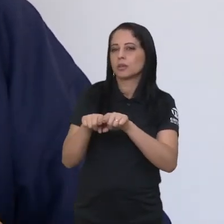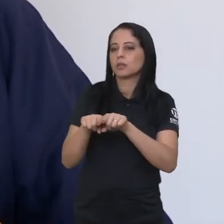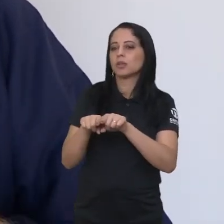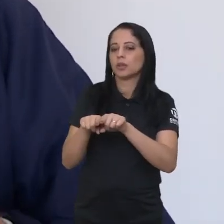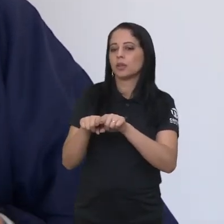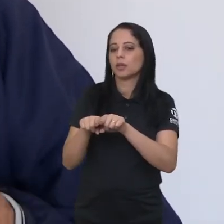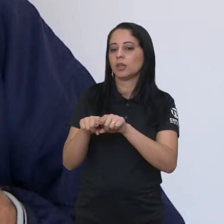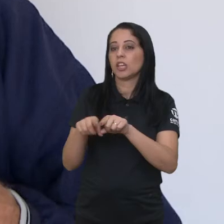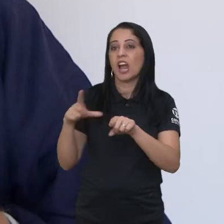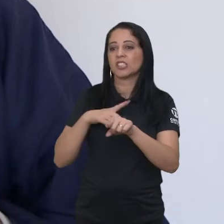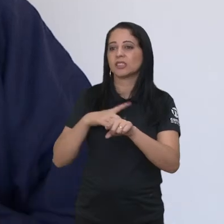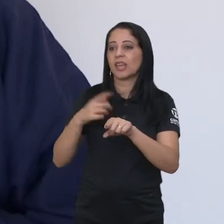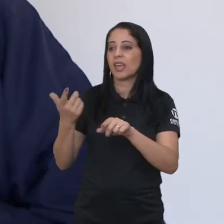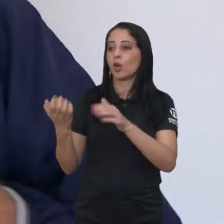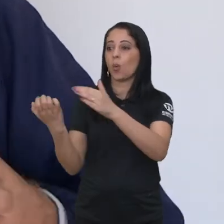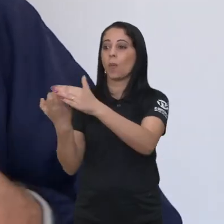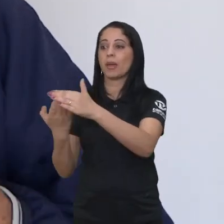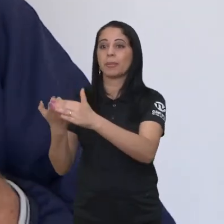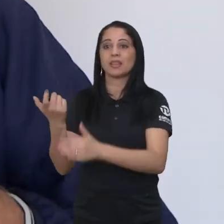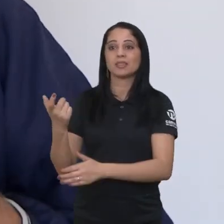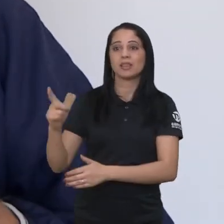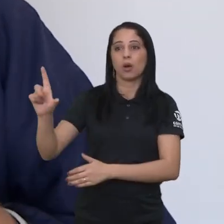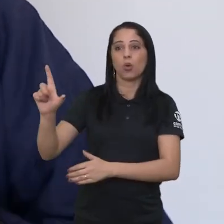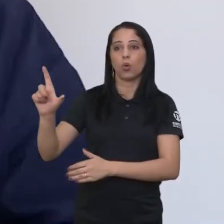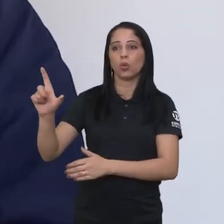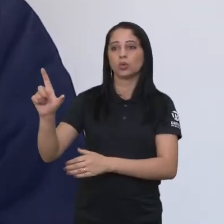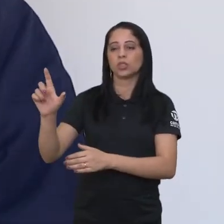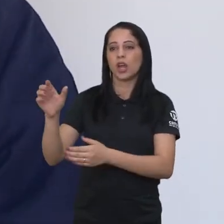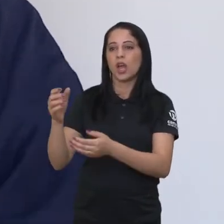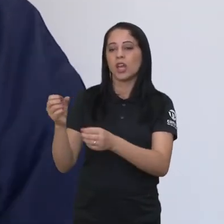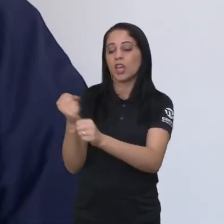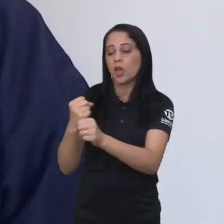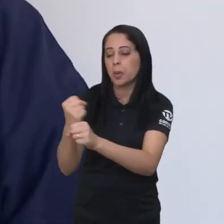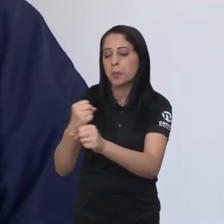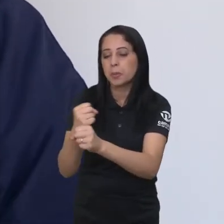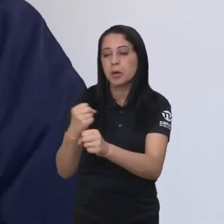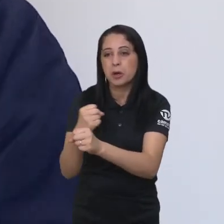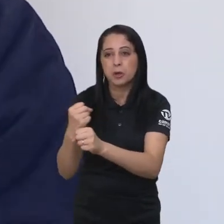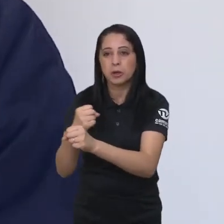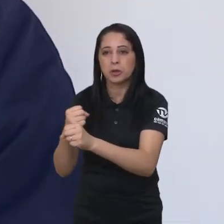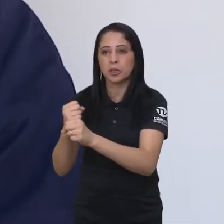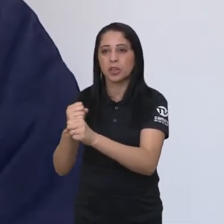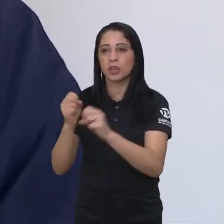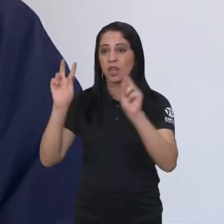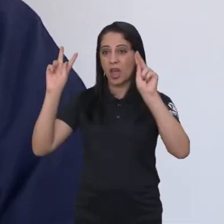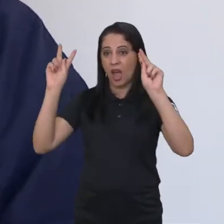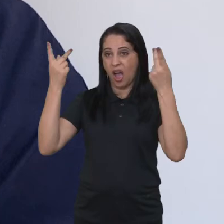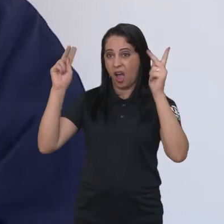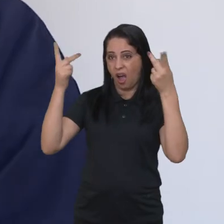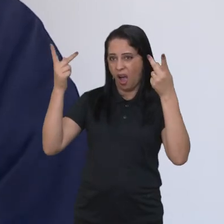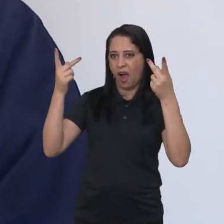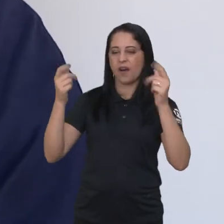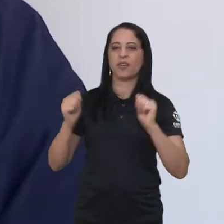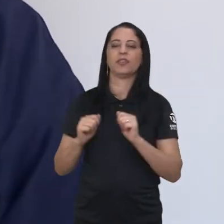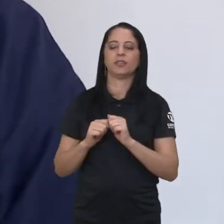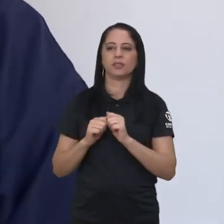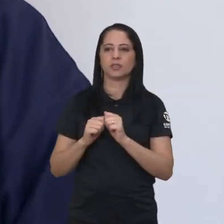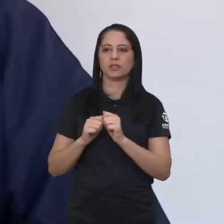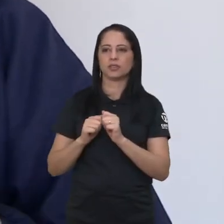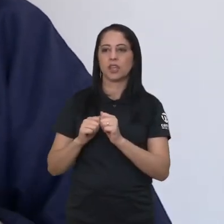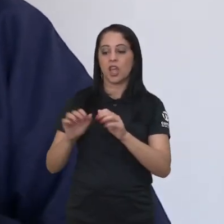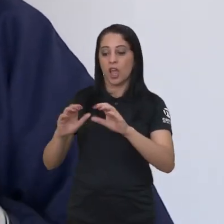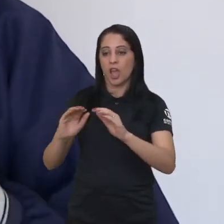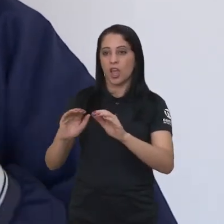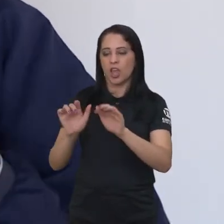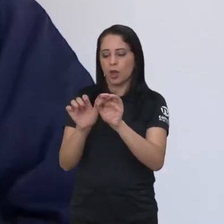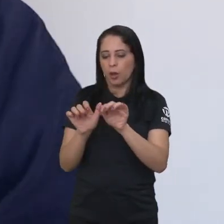empresa fornecedora, fabricante de hardware, dos computadores específicos, que não são quaisquer computadores para você desenvolver os games. Então,